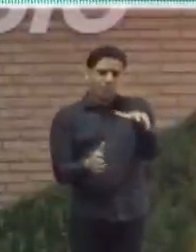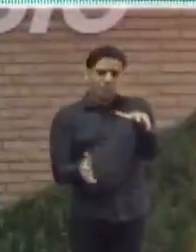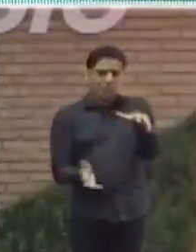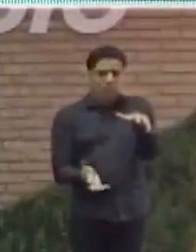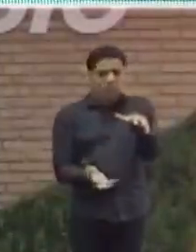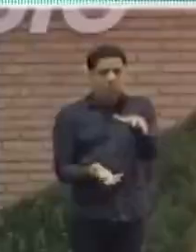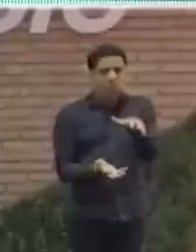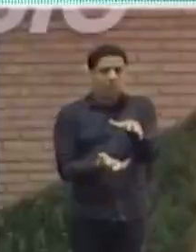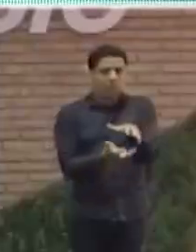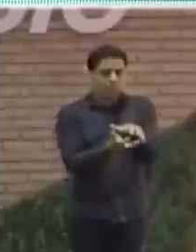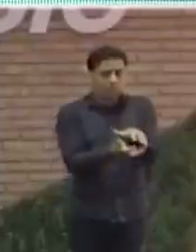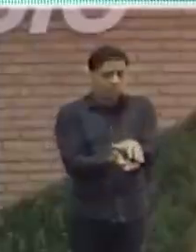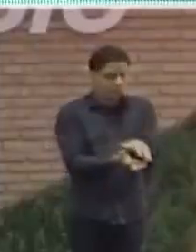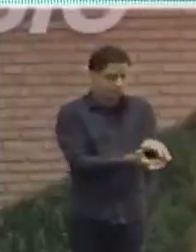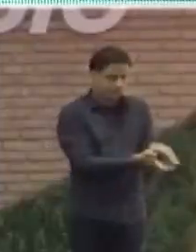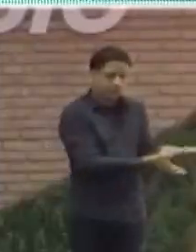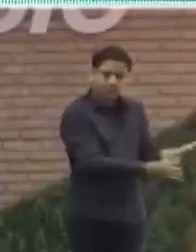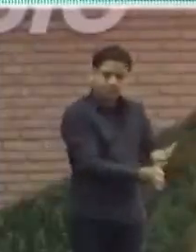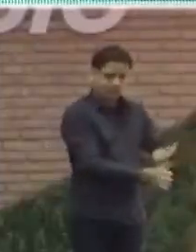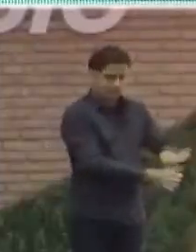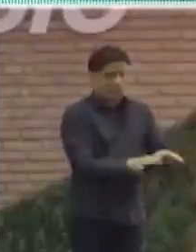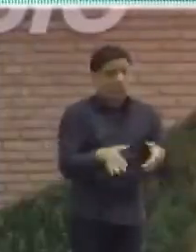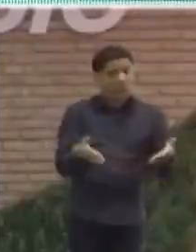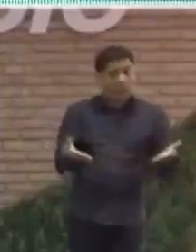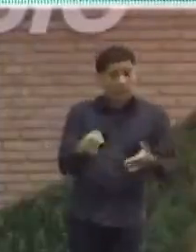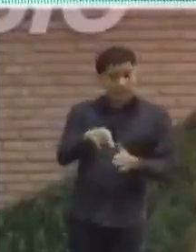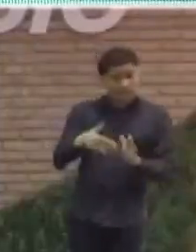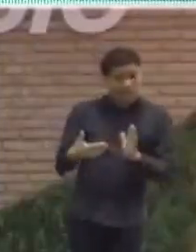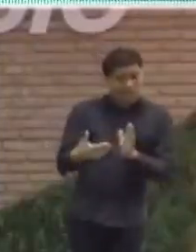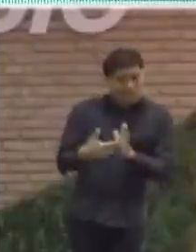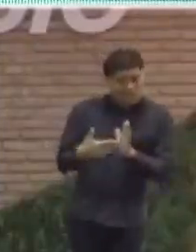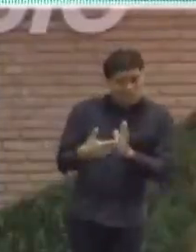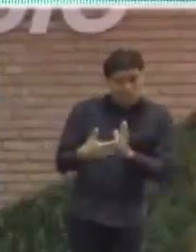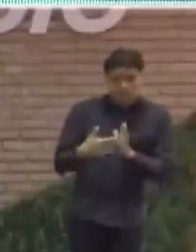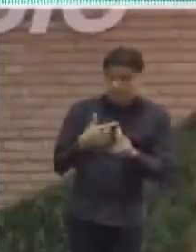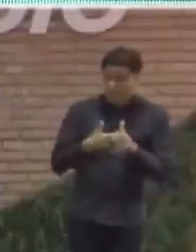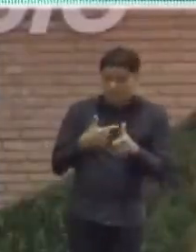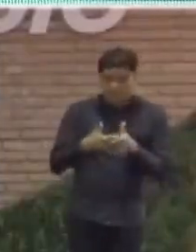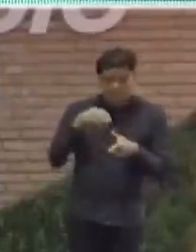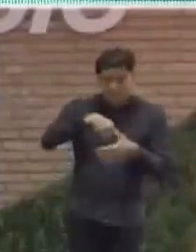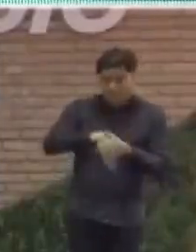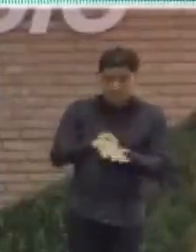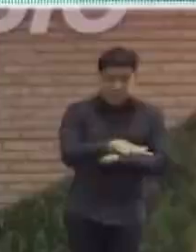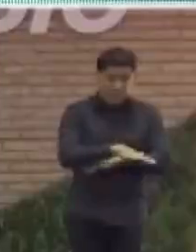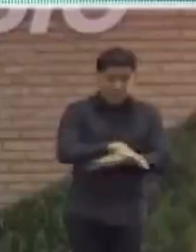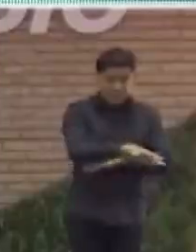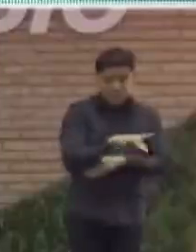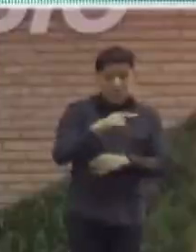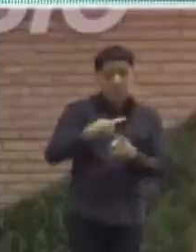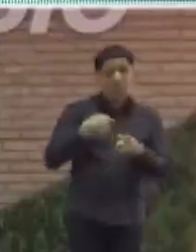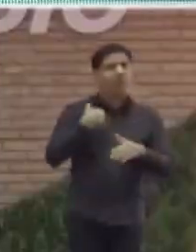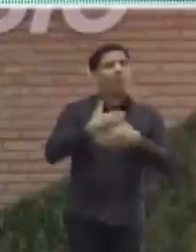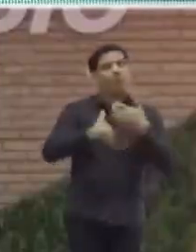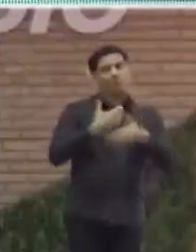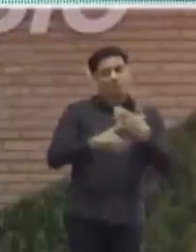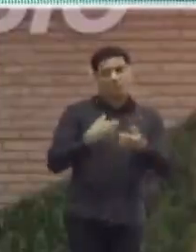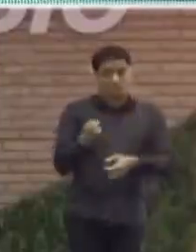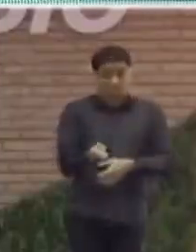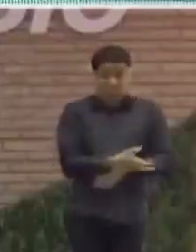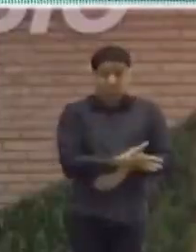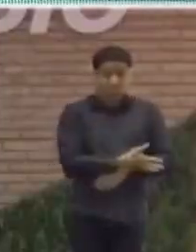essa era uma primeira barreira muito grande para o nosso setor, para o processo de industrialização e processos mais modernos de